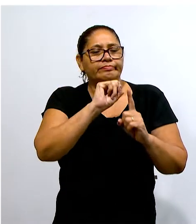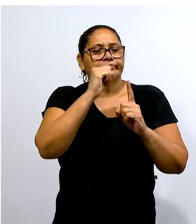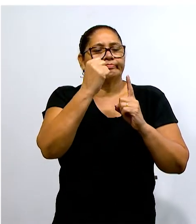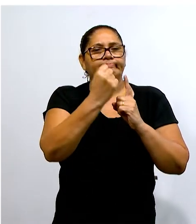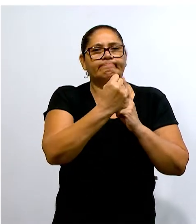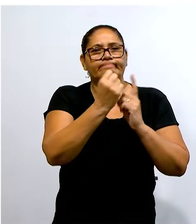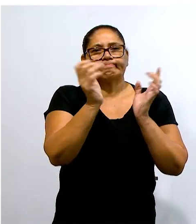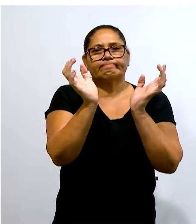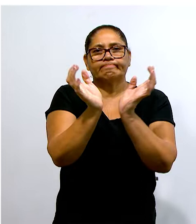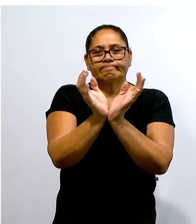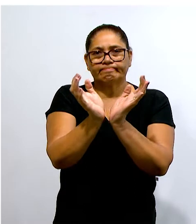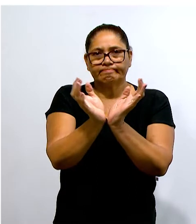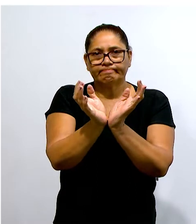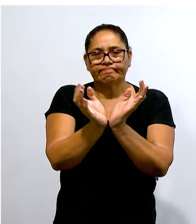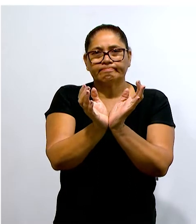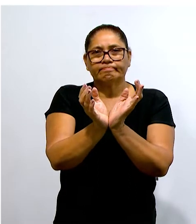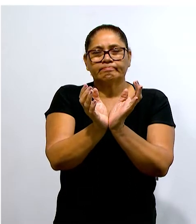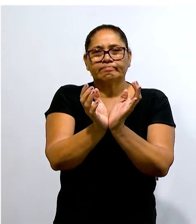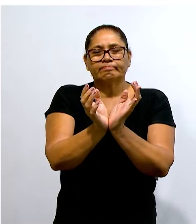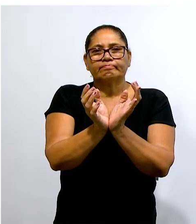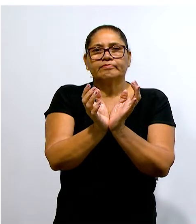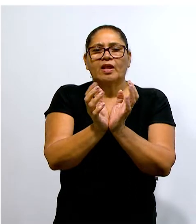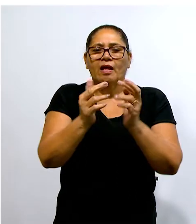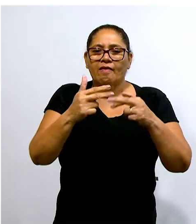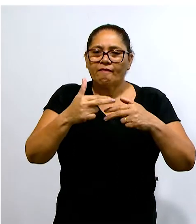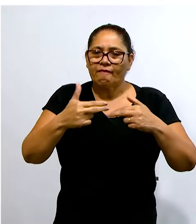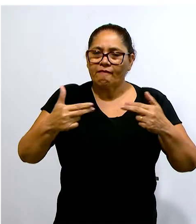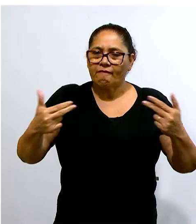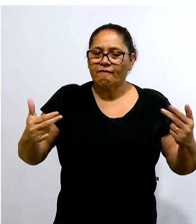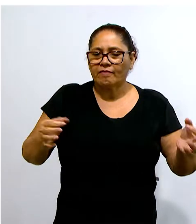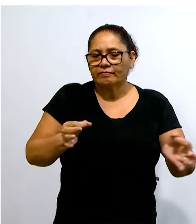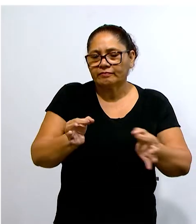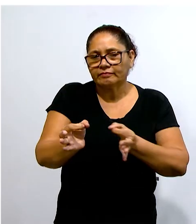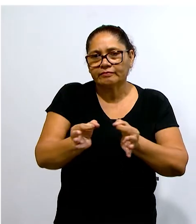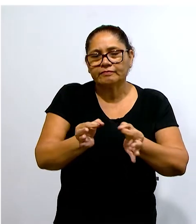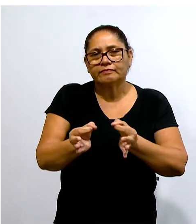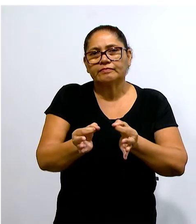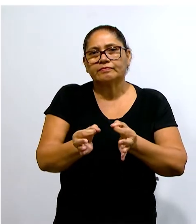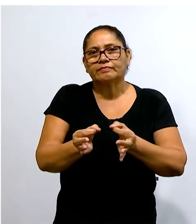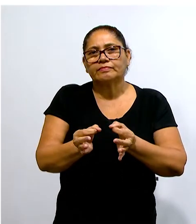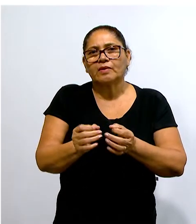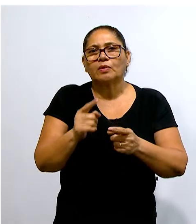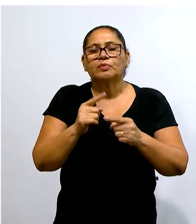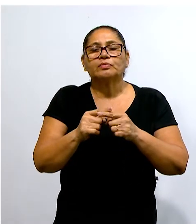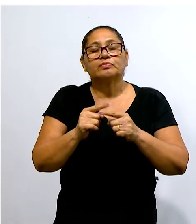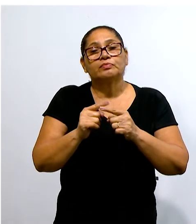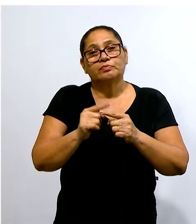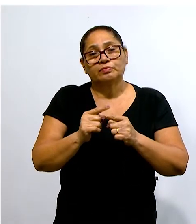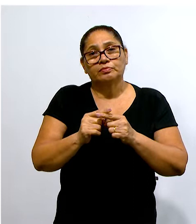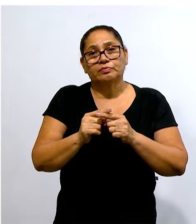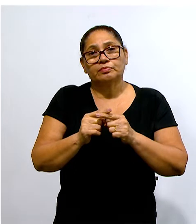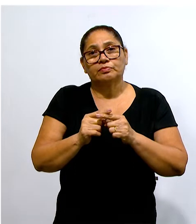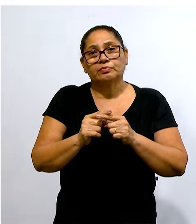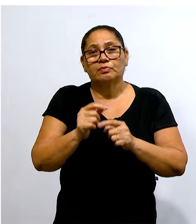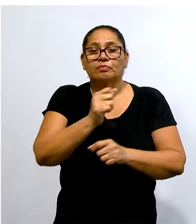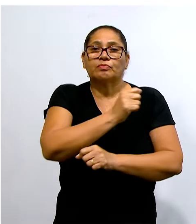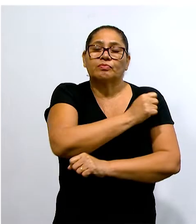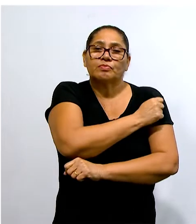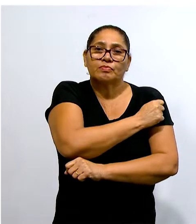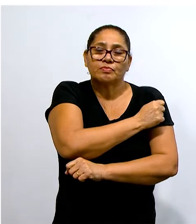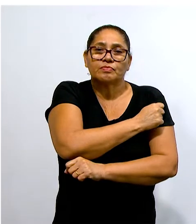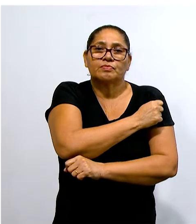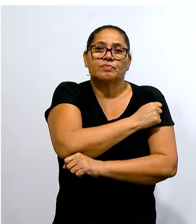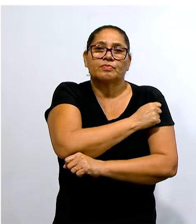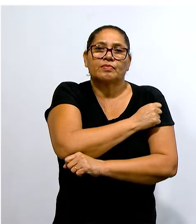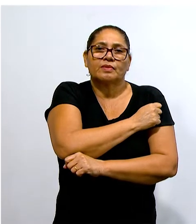classe como que há diversas formas de organização dessa sala, porque os alunos eles vivenciam